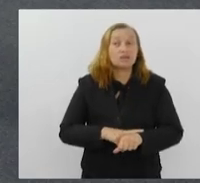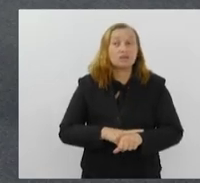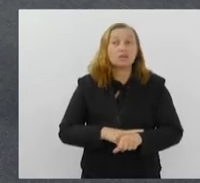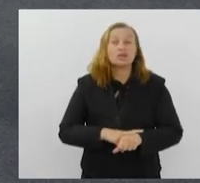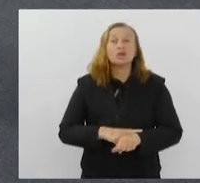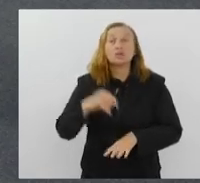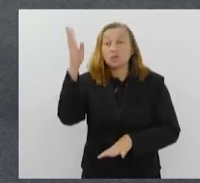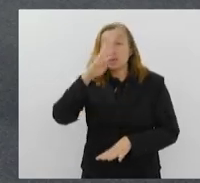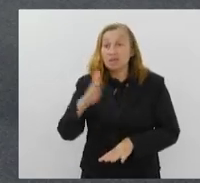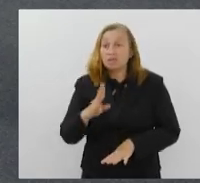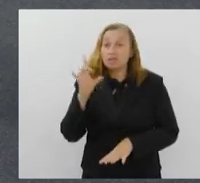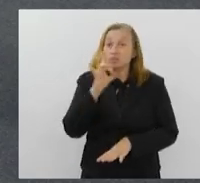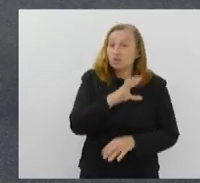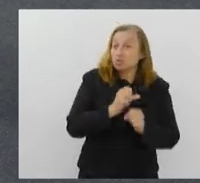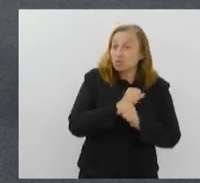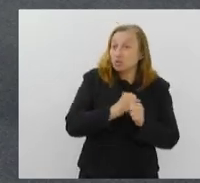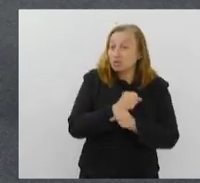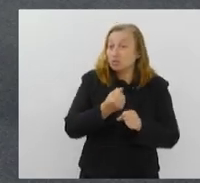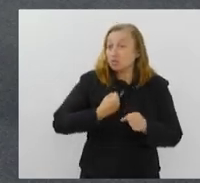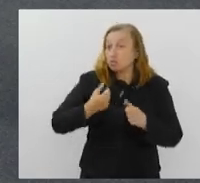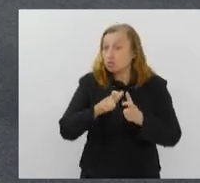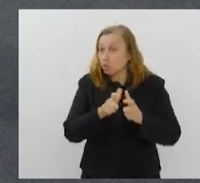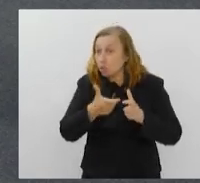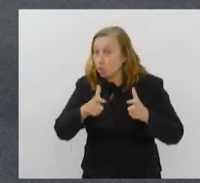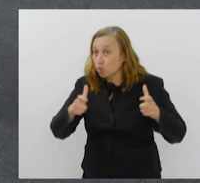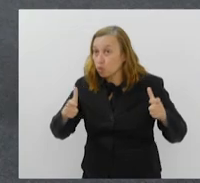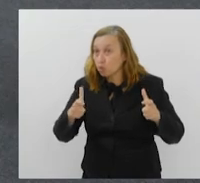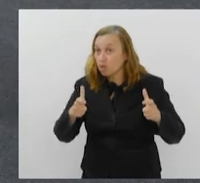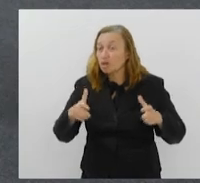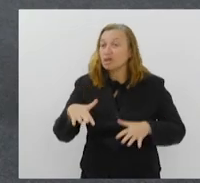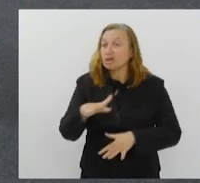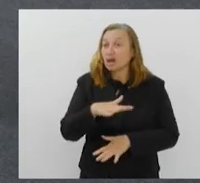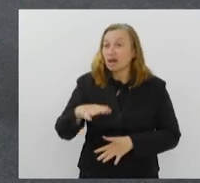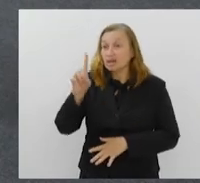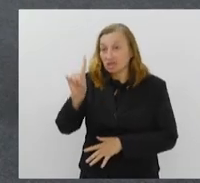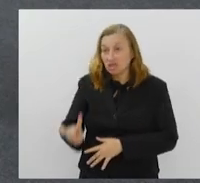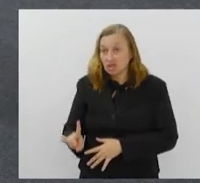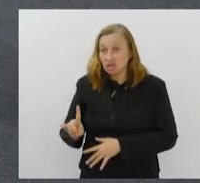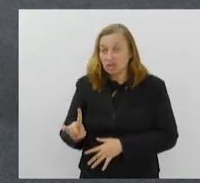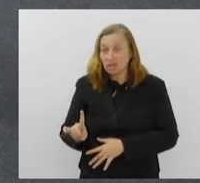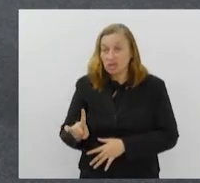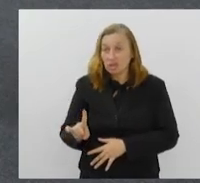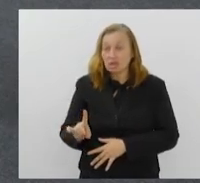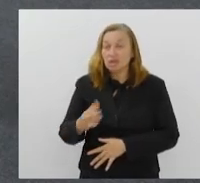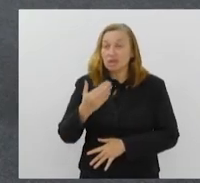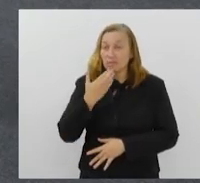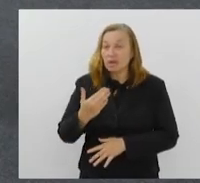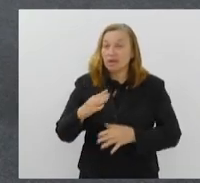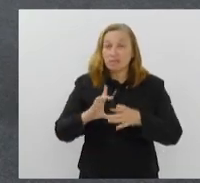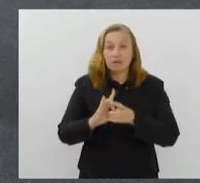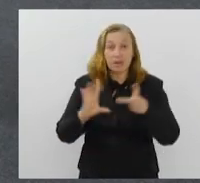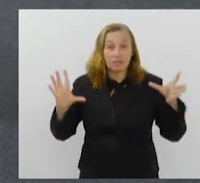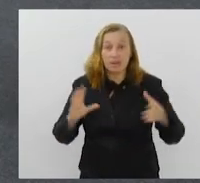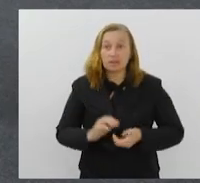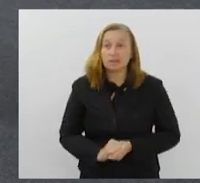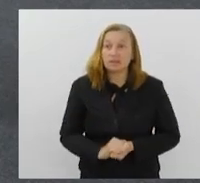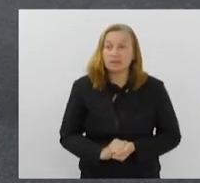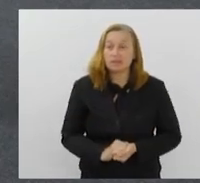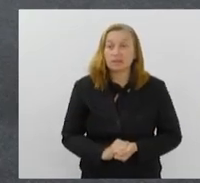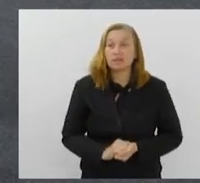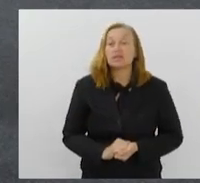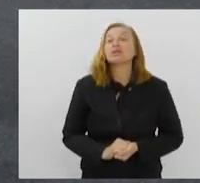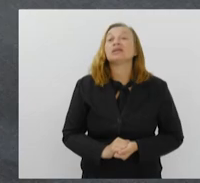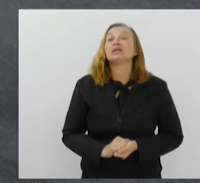Brasil, na última década, cresceu um setor da direita que reivindica de forma mais aberta o liberalismo. E parte da